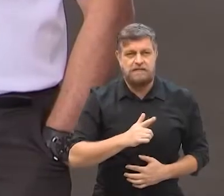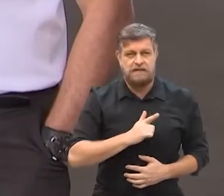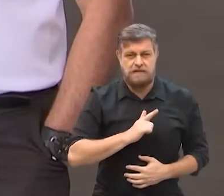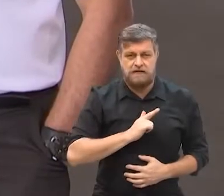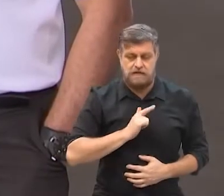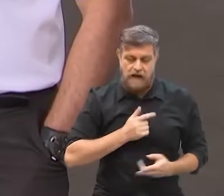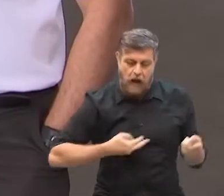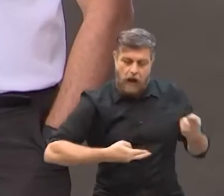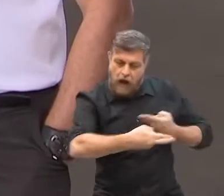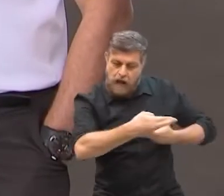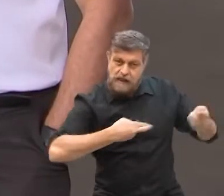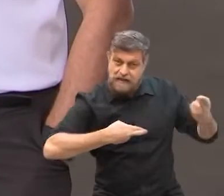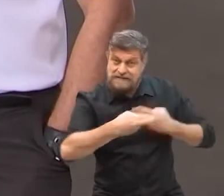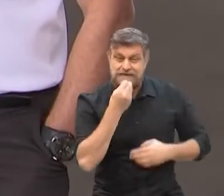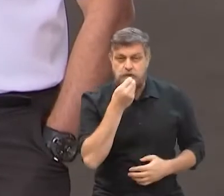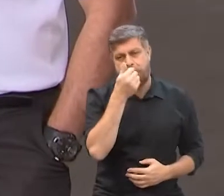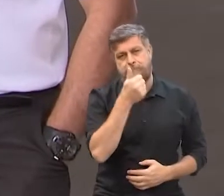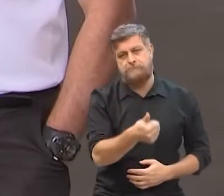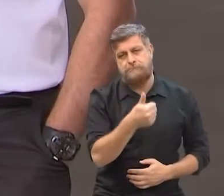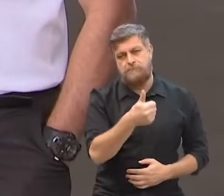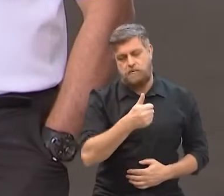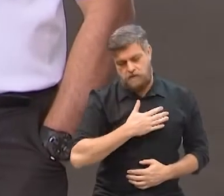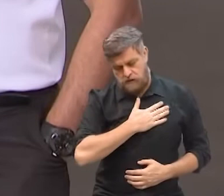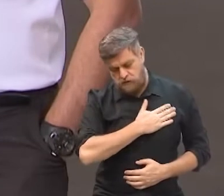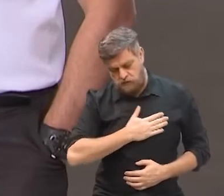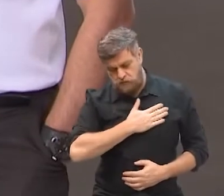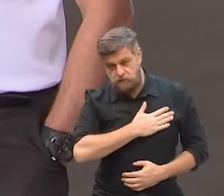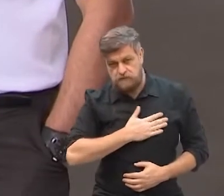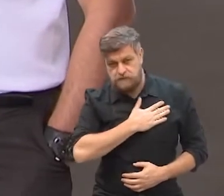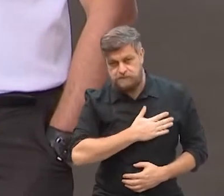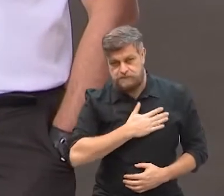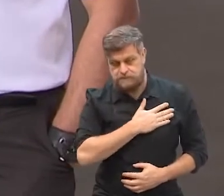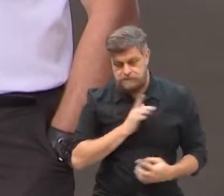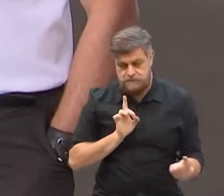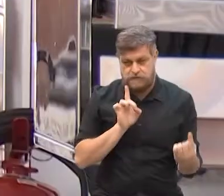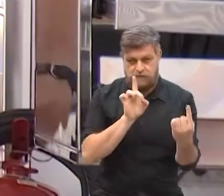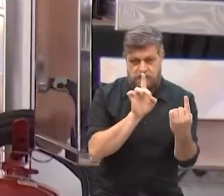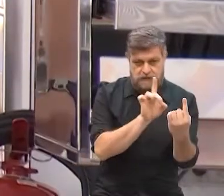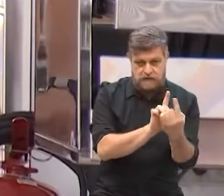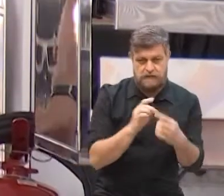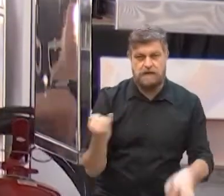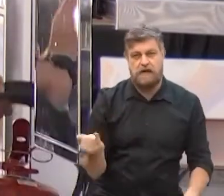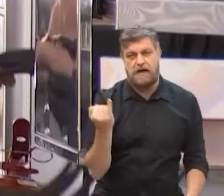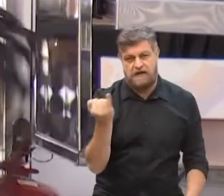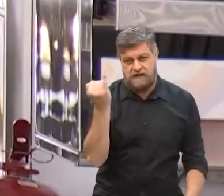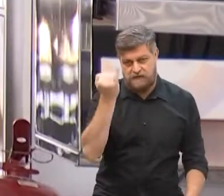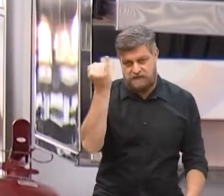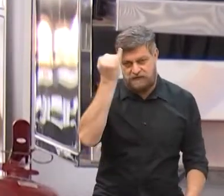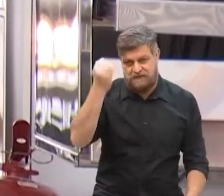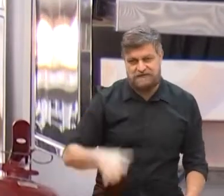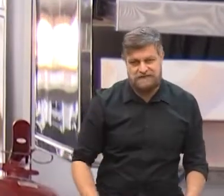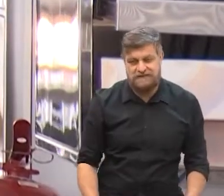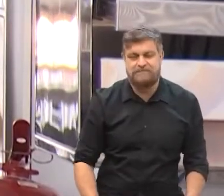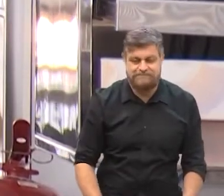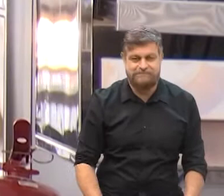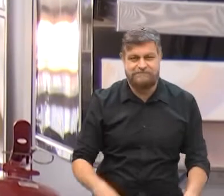ter uma relação boa com o cliente, entendeu? Gostar de atender os públicos. Isso é importante, né, cara? Ter essa relação boa com o